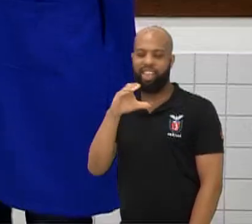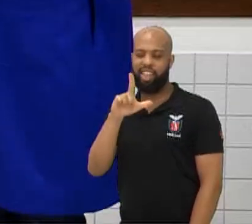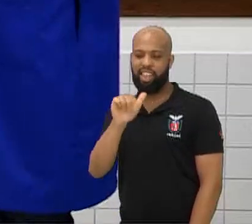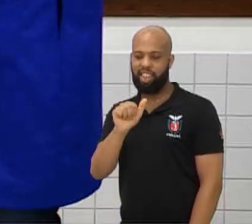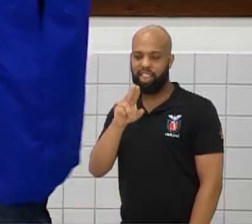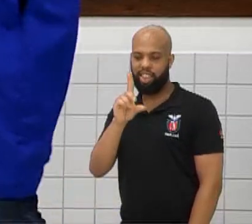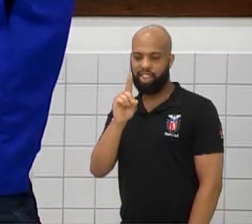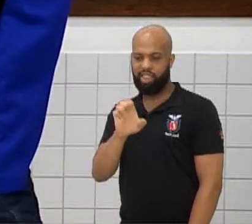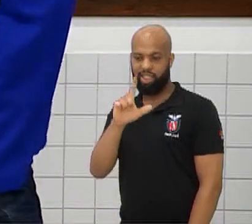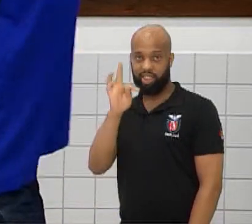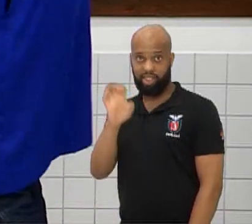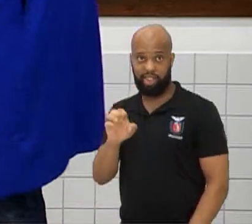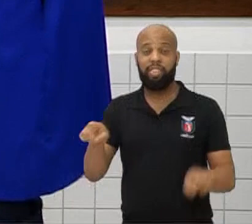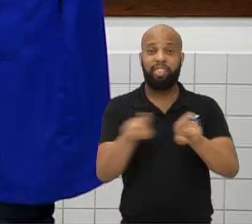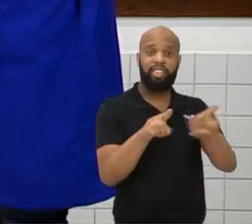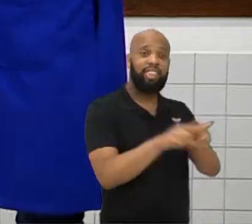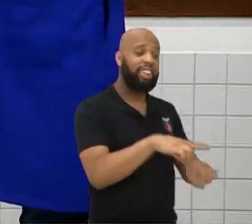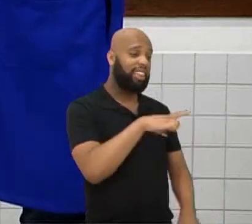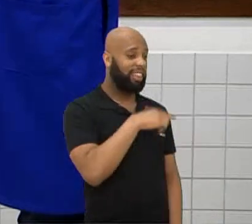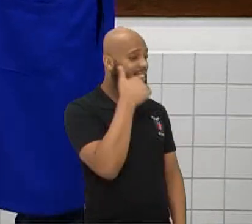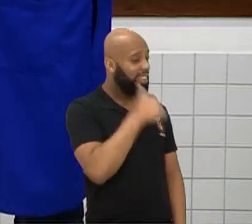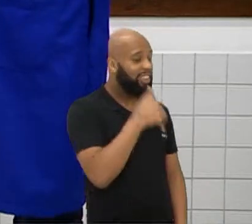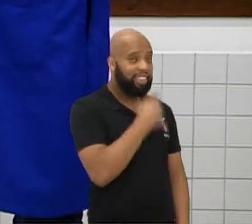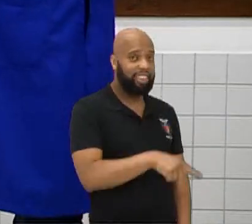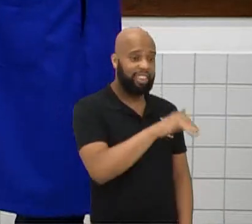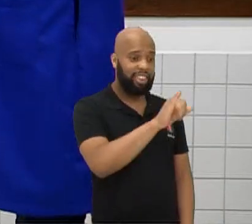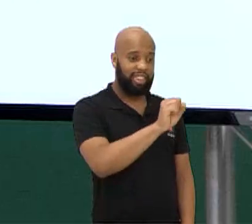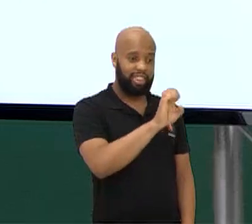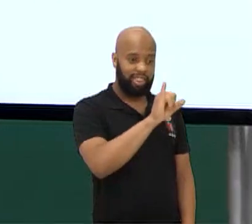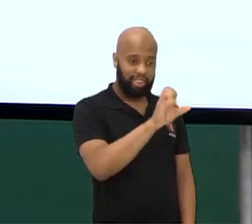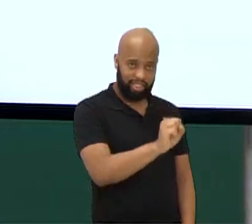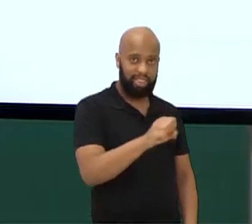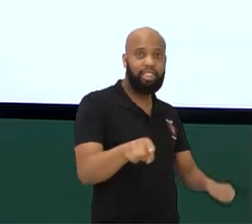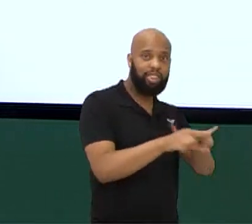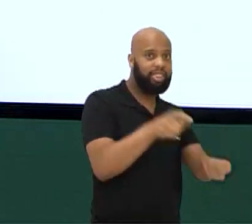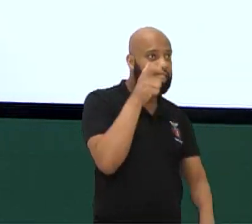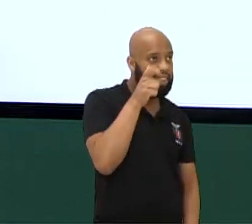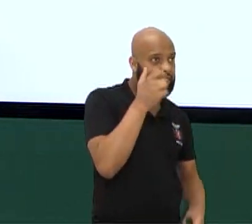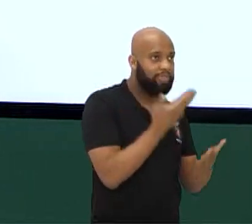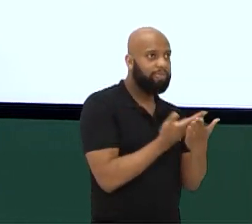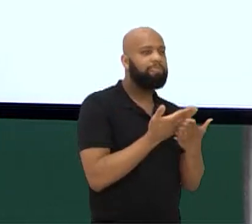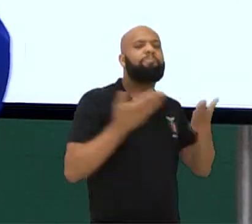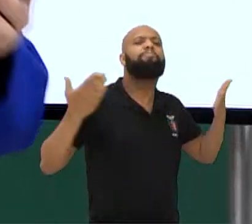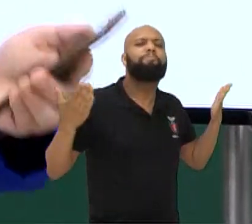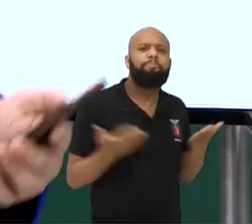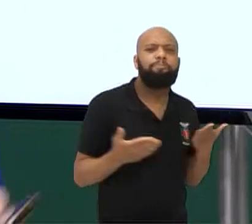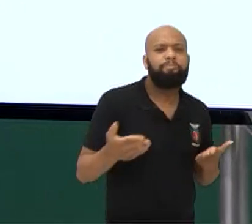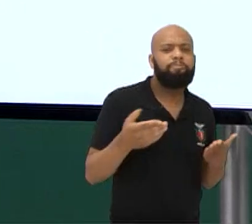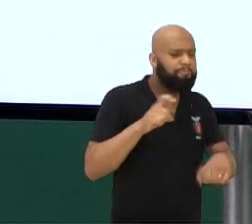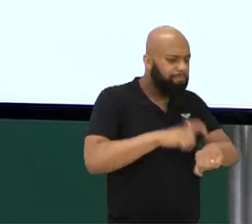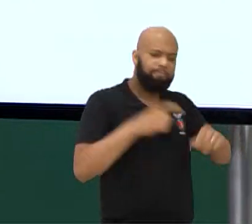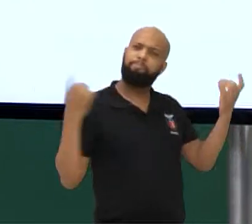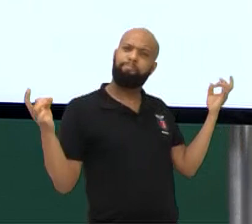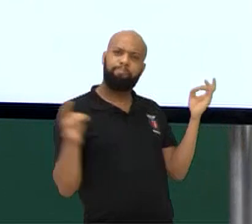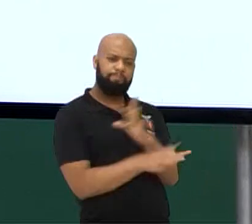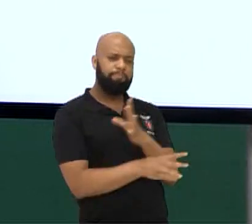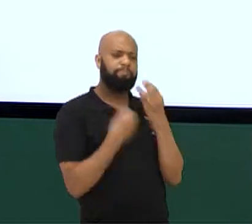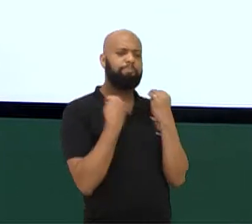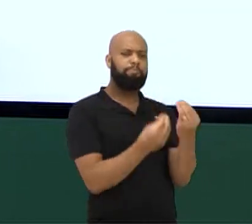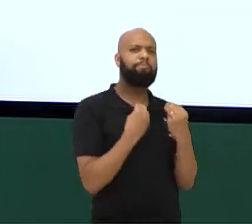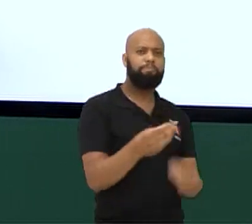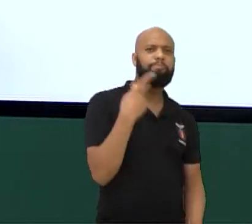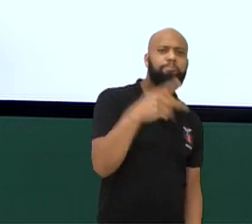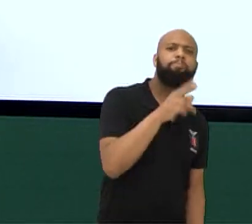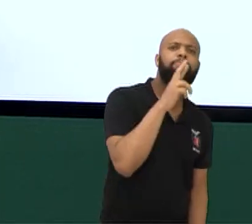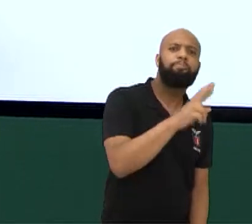Lucas. E do Colégio Estadual também tem a Isis aqui assistindo a aula com a gente. E vamos ver, o tempo acabou agora, como que ficou a